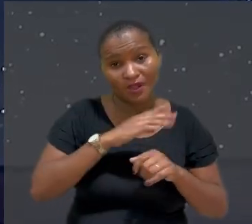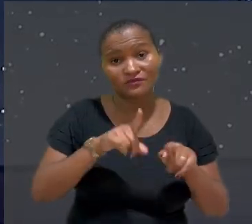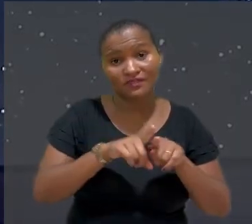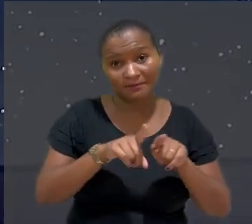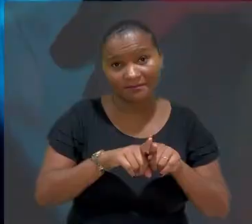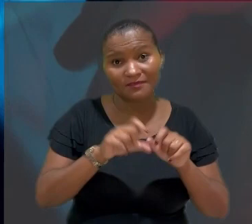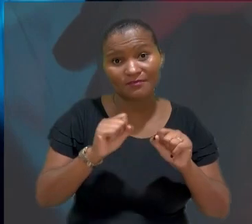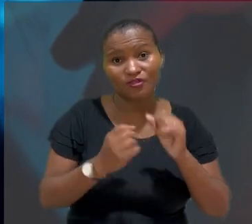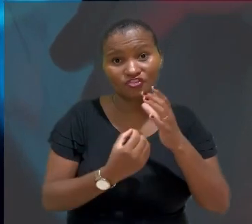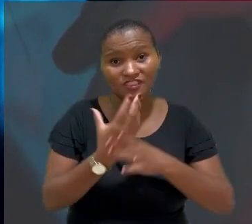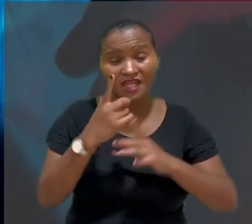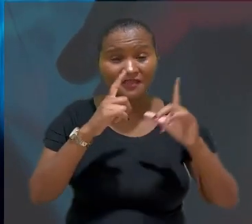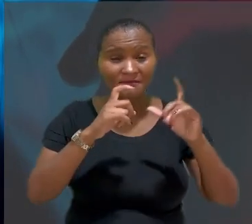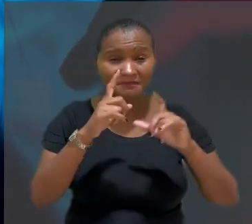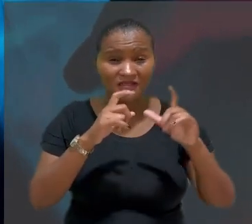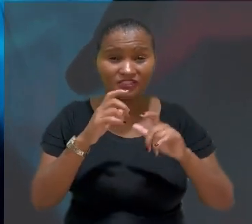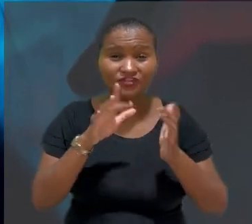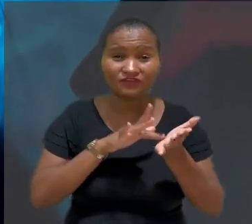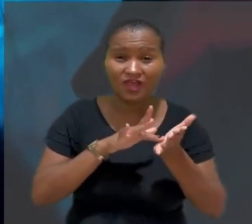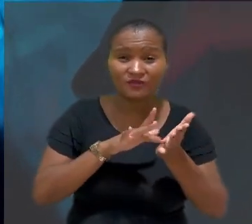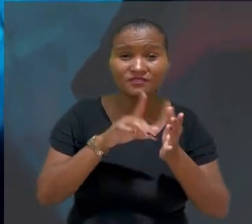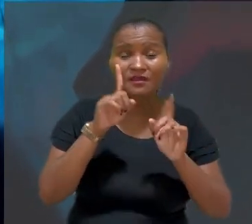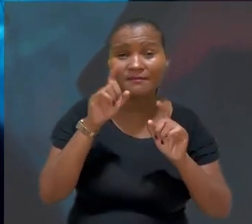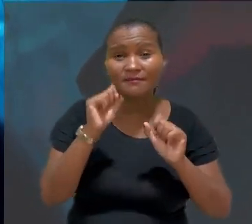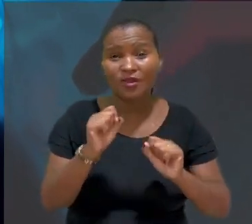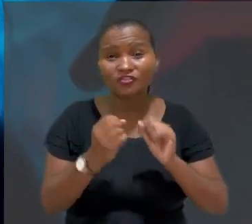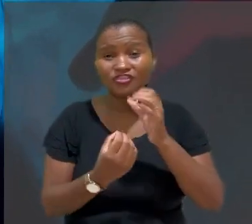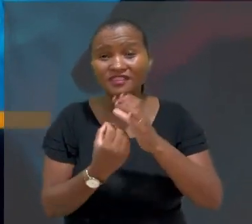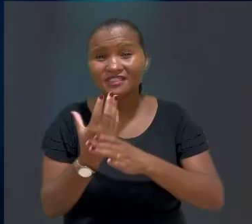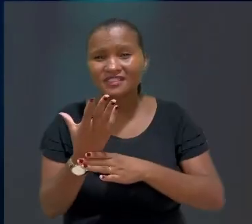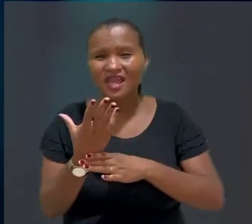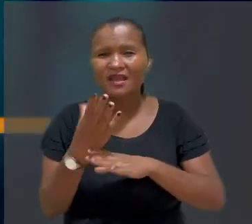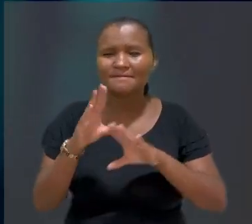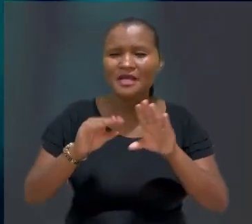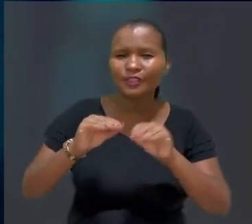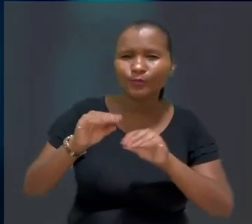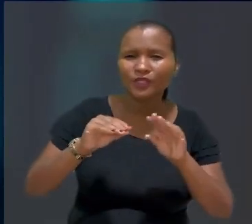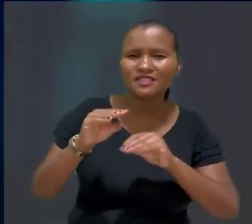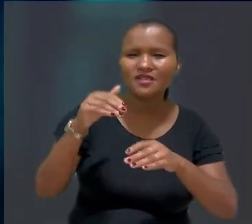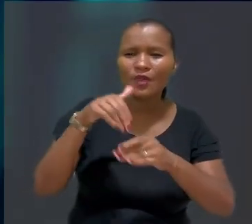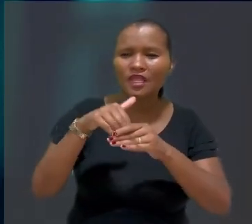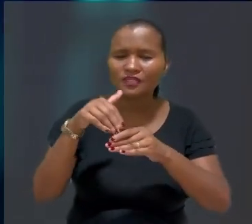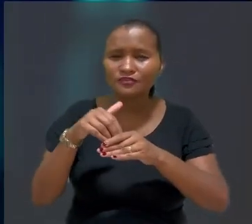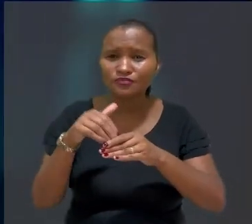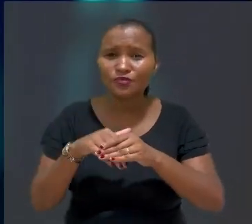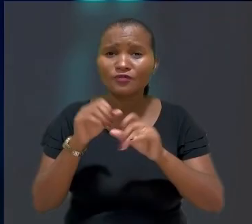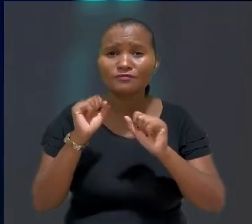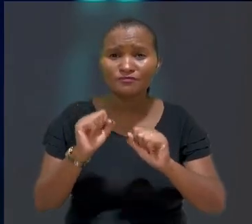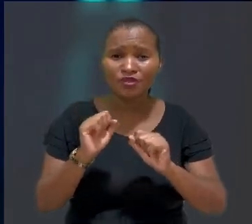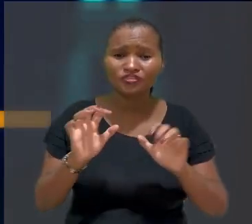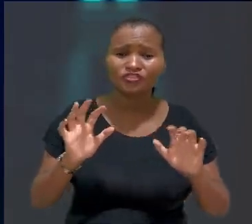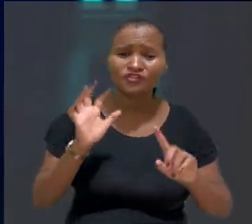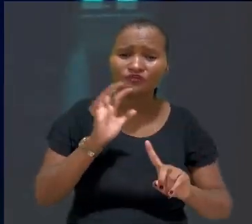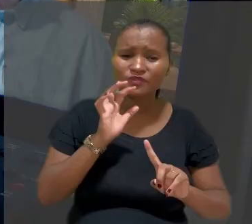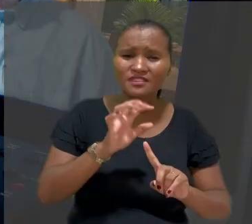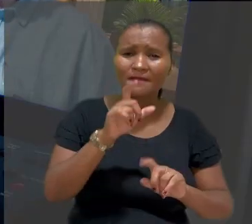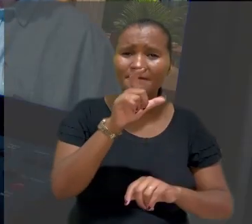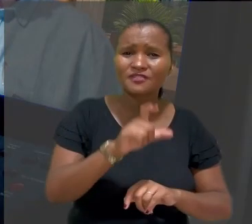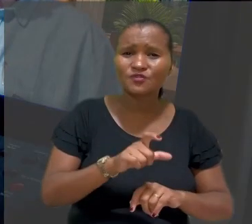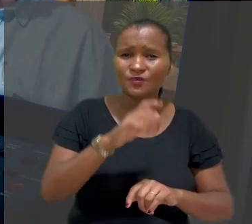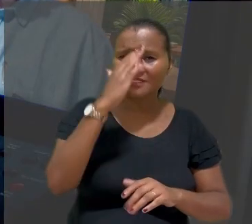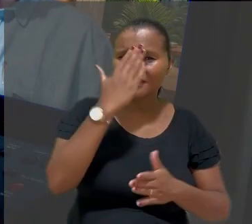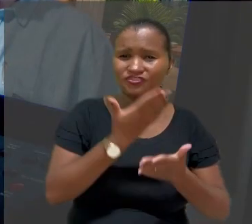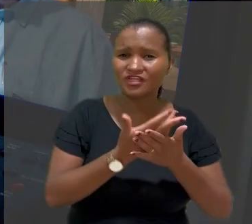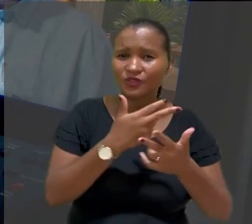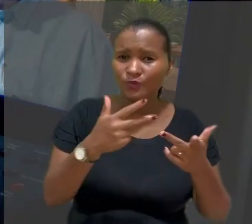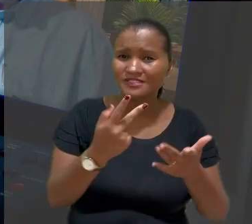imagens falsas, pode criar manipulação de eleições, pode induzir pessoas a acreditar em coisas incorretas. Então,